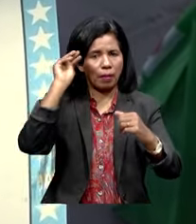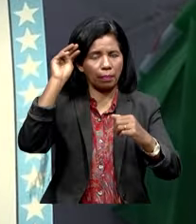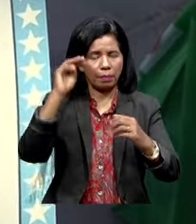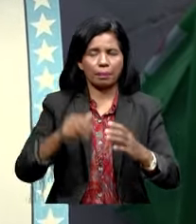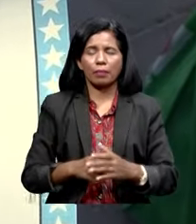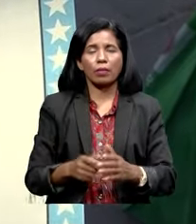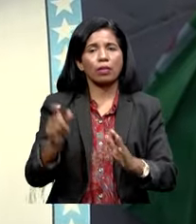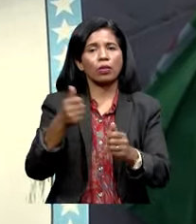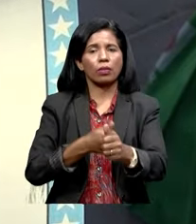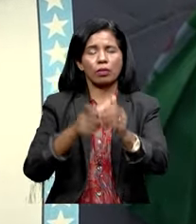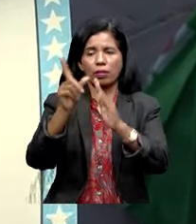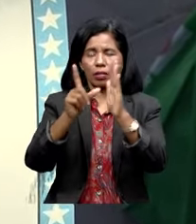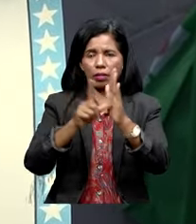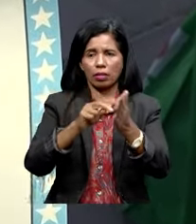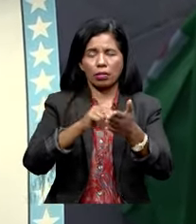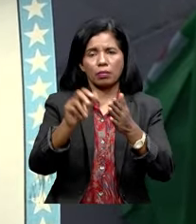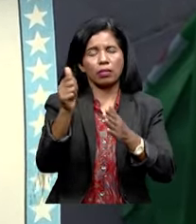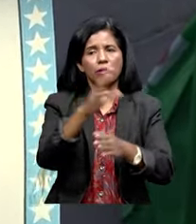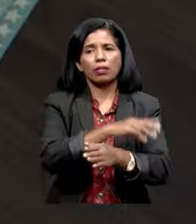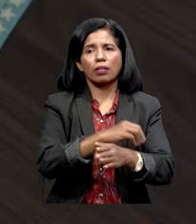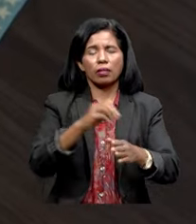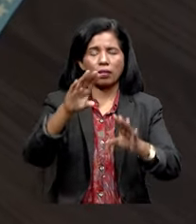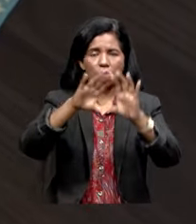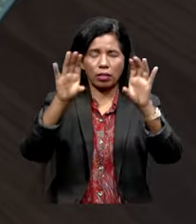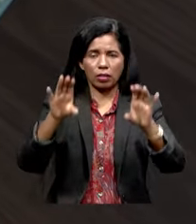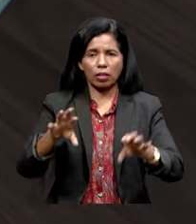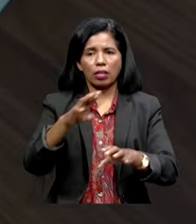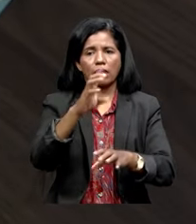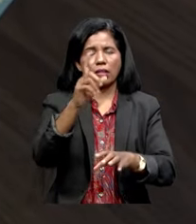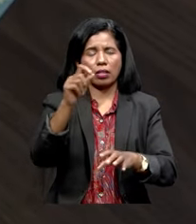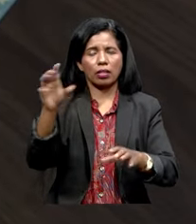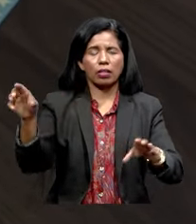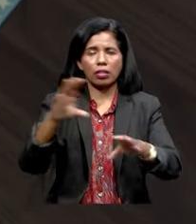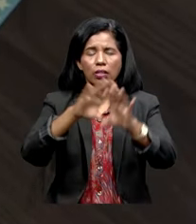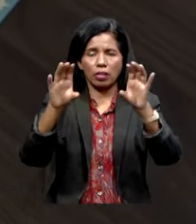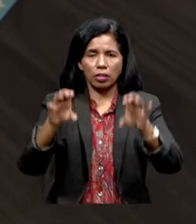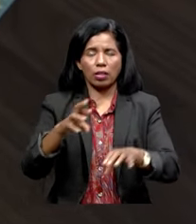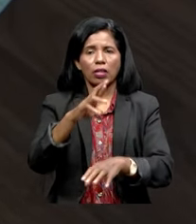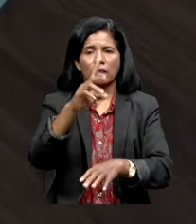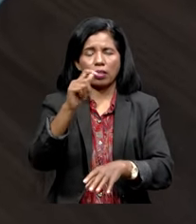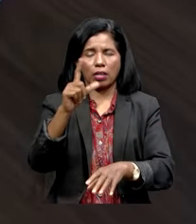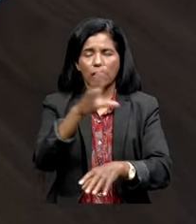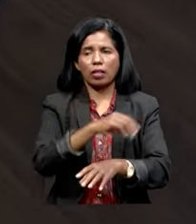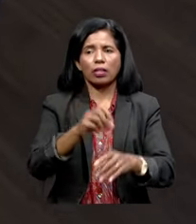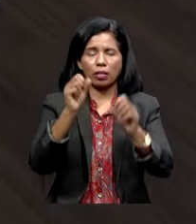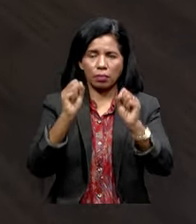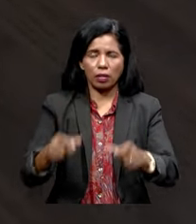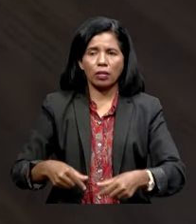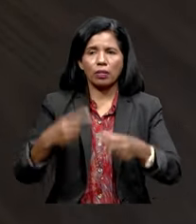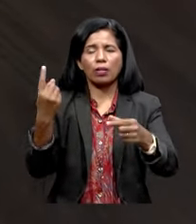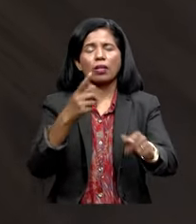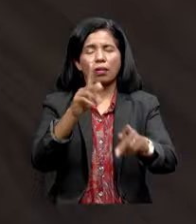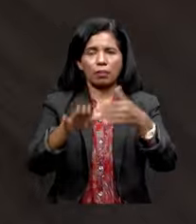lei número Sanolo barra Sanolo Resinida, certidão RTLI, no certidão casamento RTLI, sobele